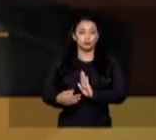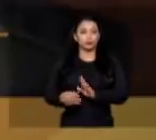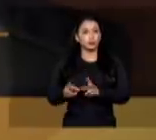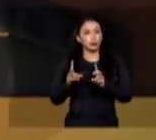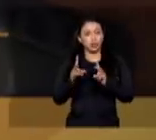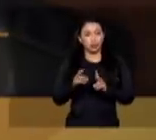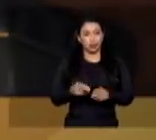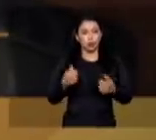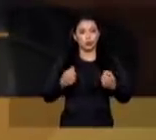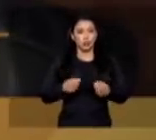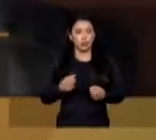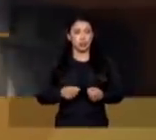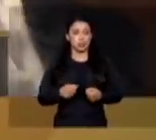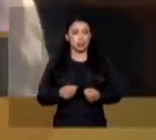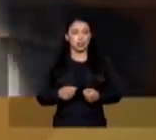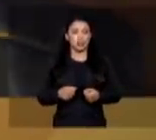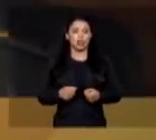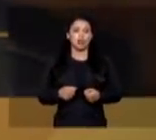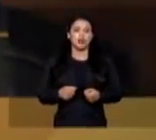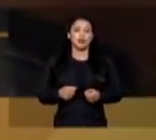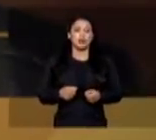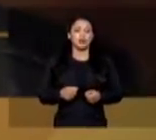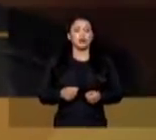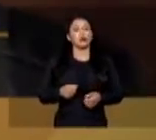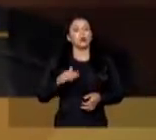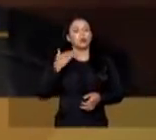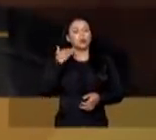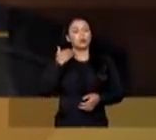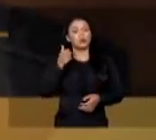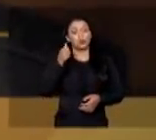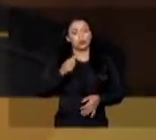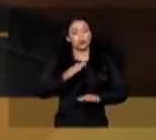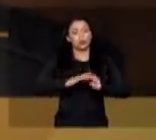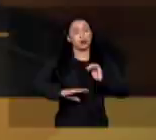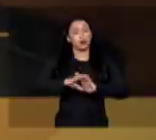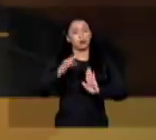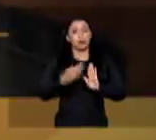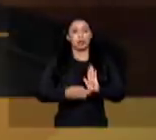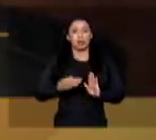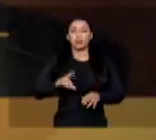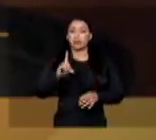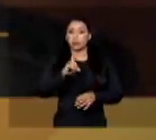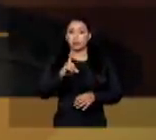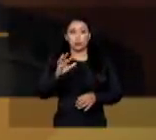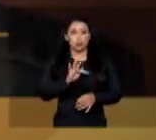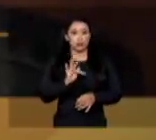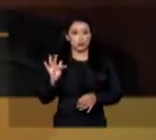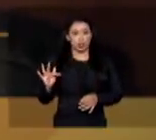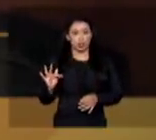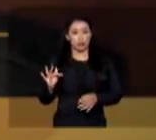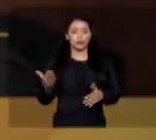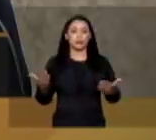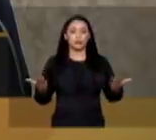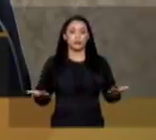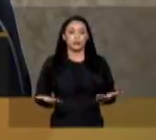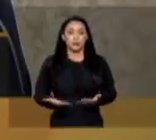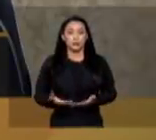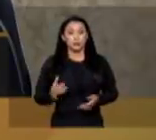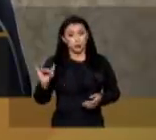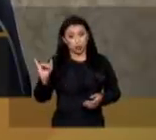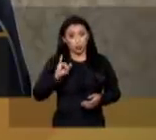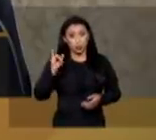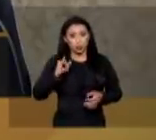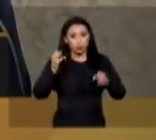fazer quando se declara incompetência, indicar como juízo competente a Justiça Federal, o Distrito Federal. É, mas tão importante